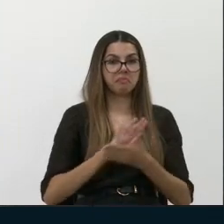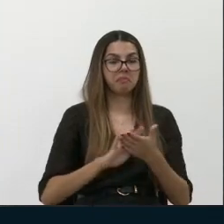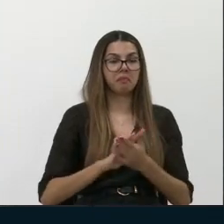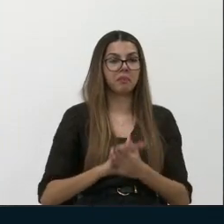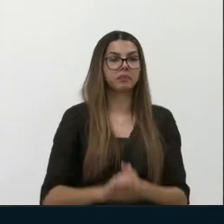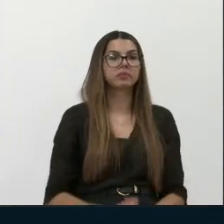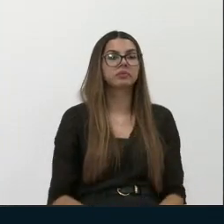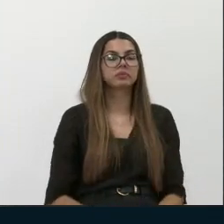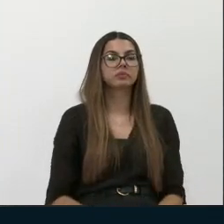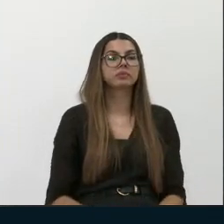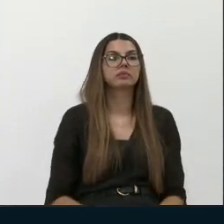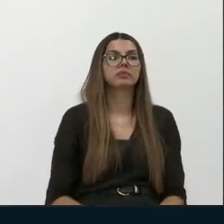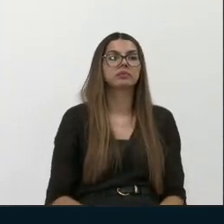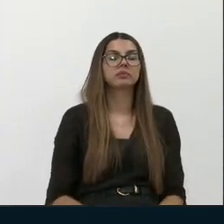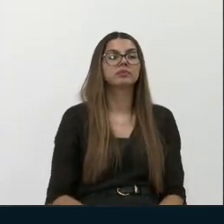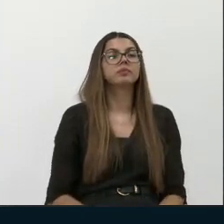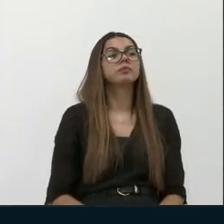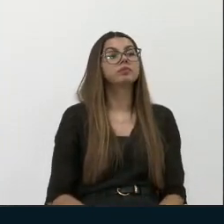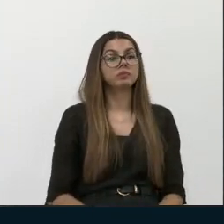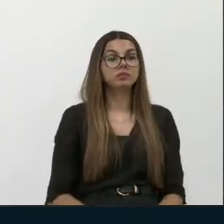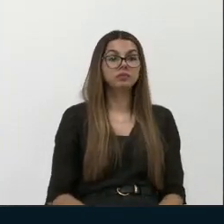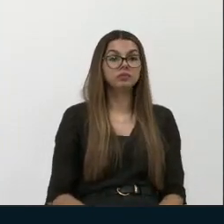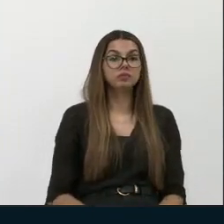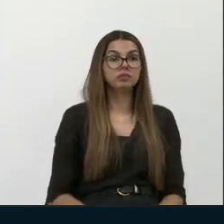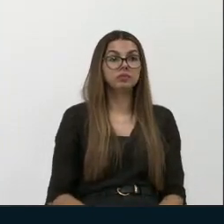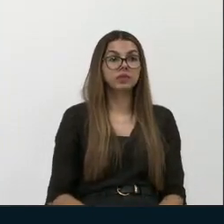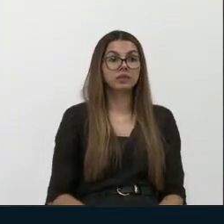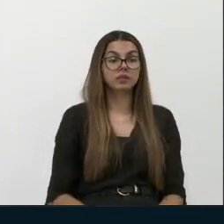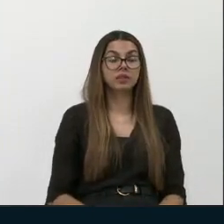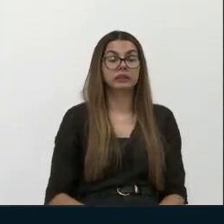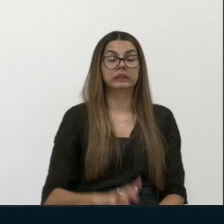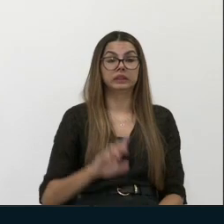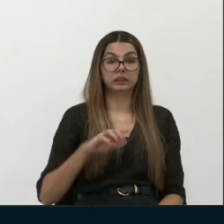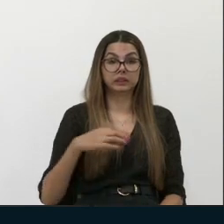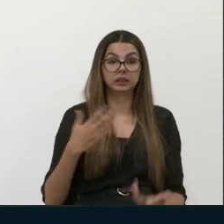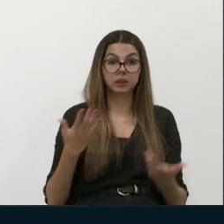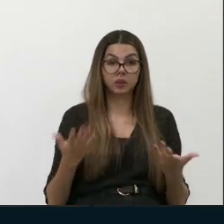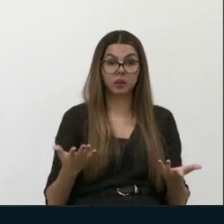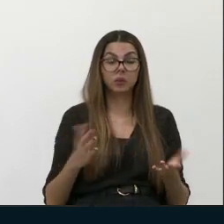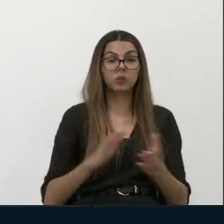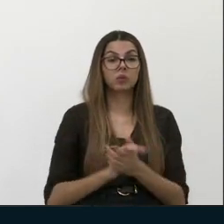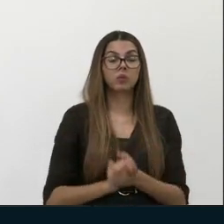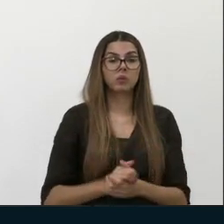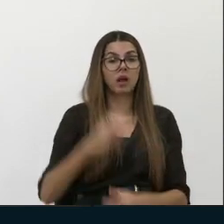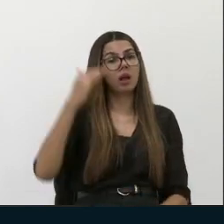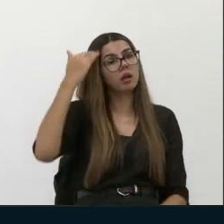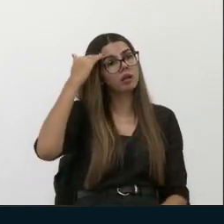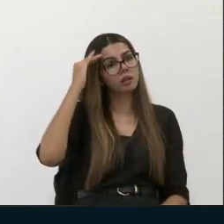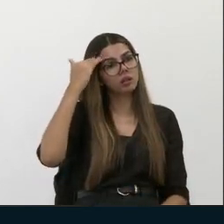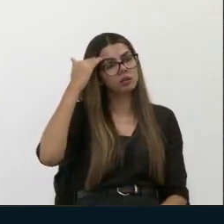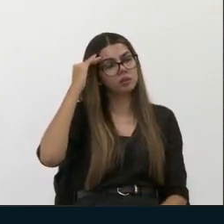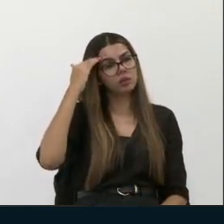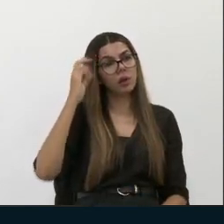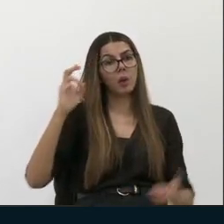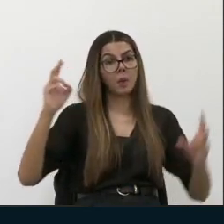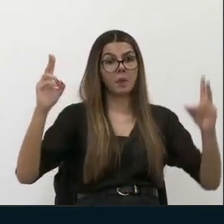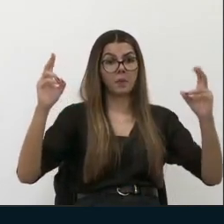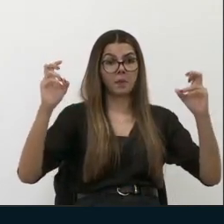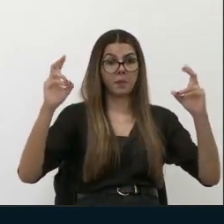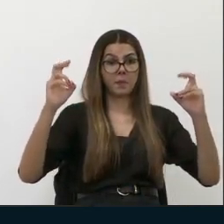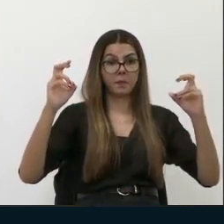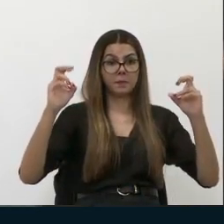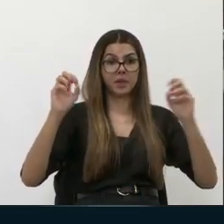estão do mesmo tamanho, né? Além de que tem que entender que a questão